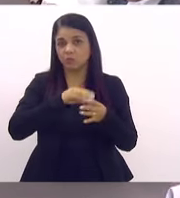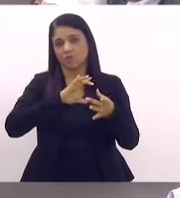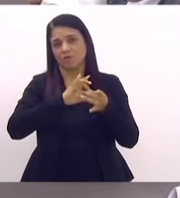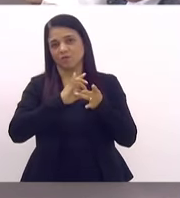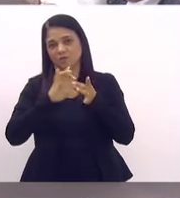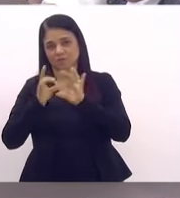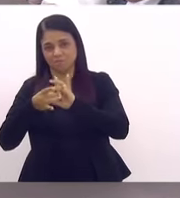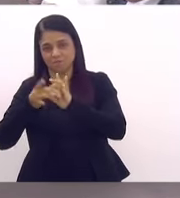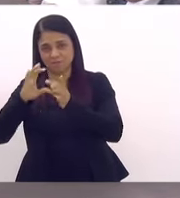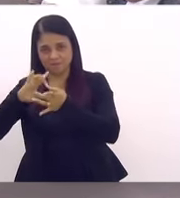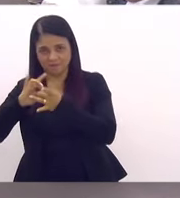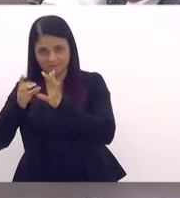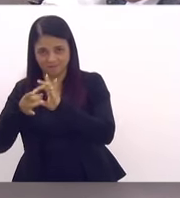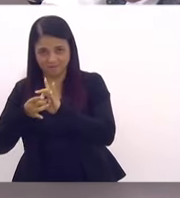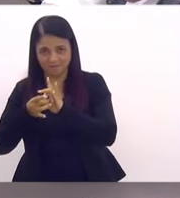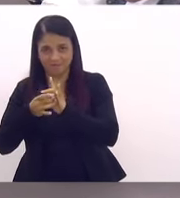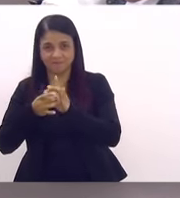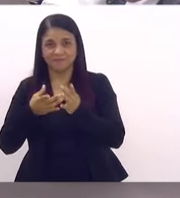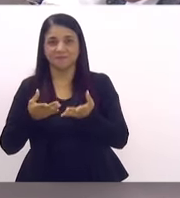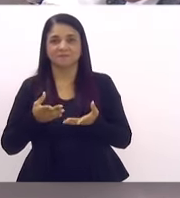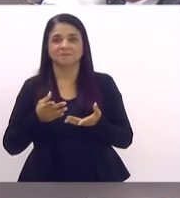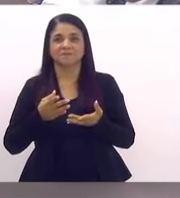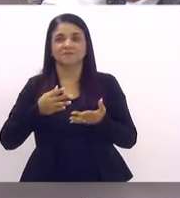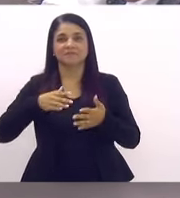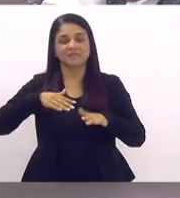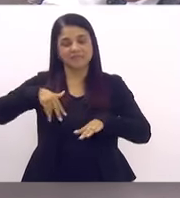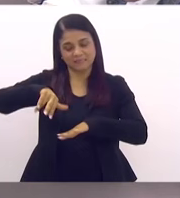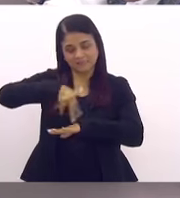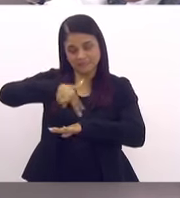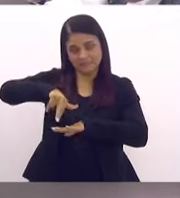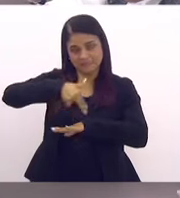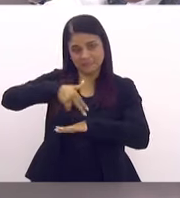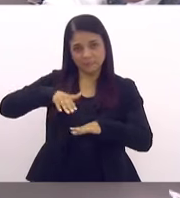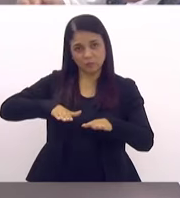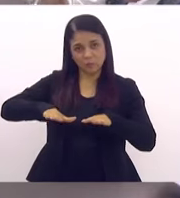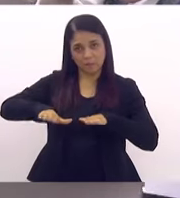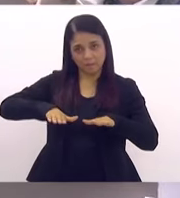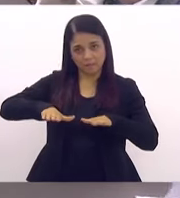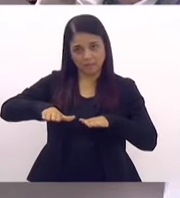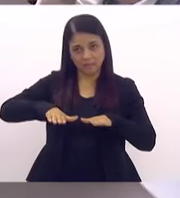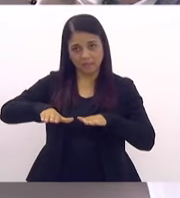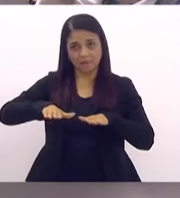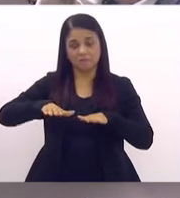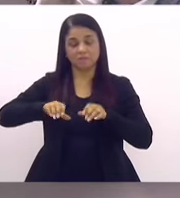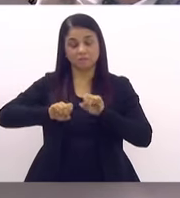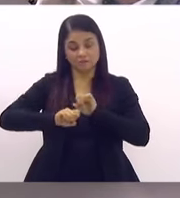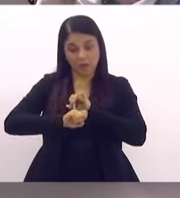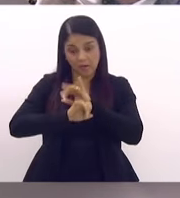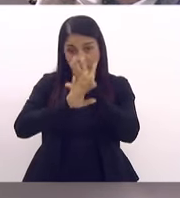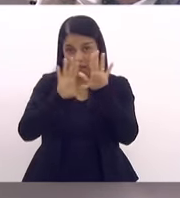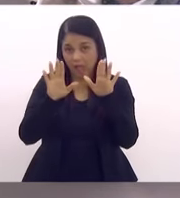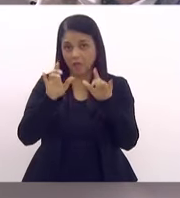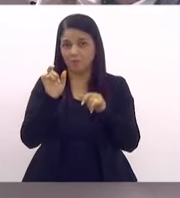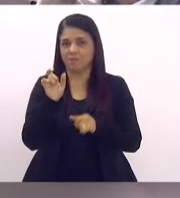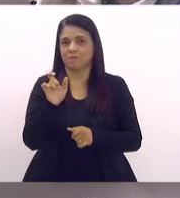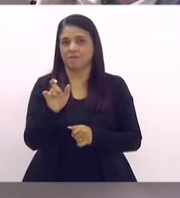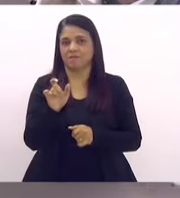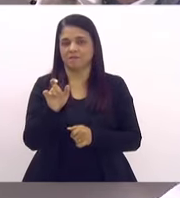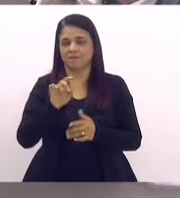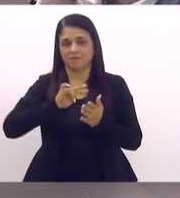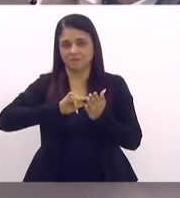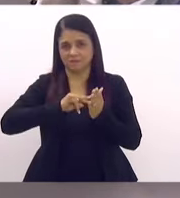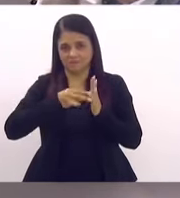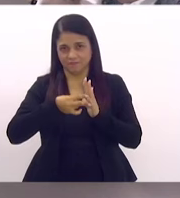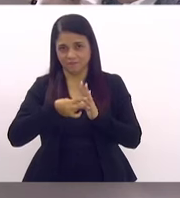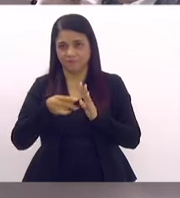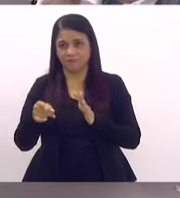em mas Paris. Prática esportiva. É. Da dança do break, enfim, só para clarear. Minha expectativa era até a deputada estar aqui